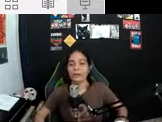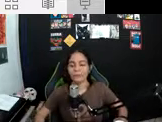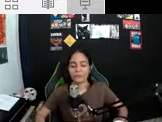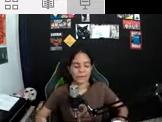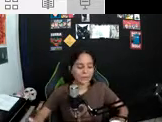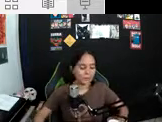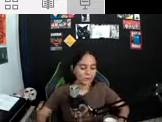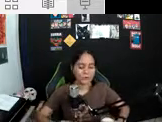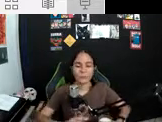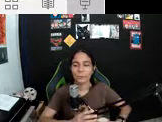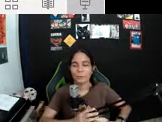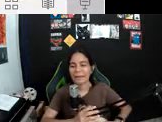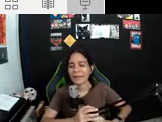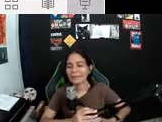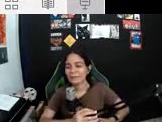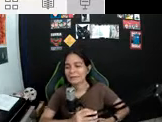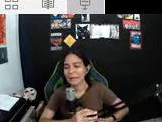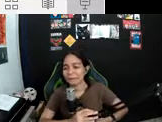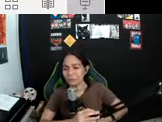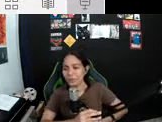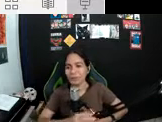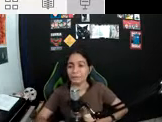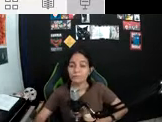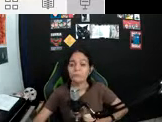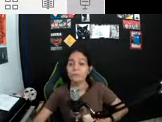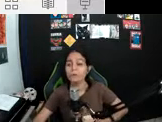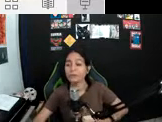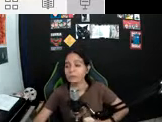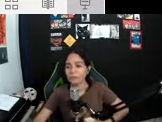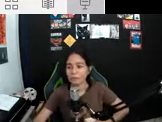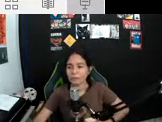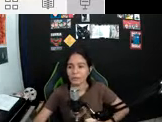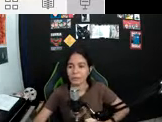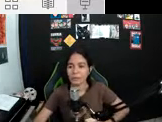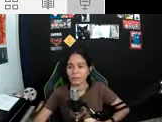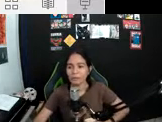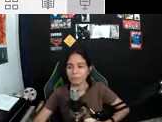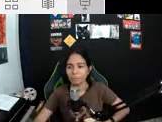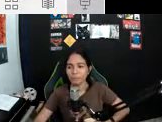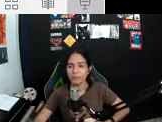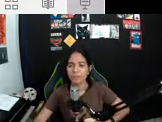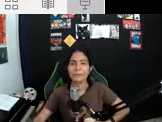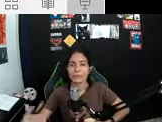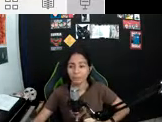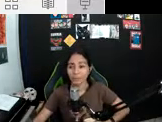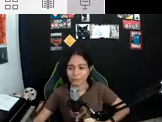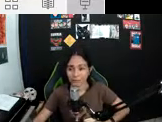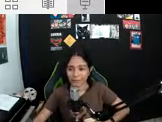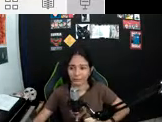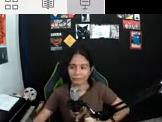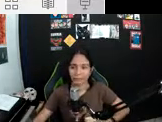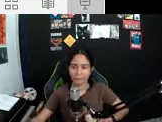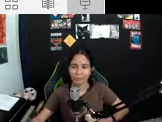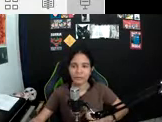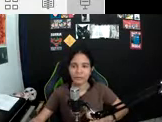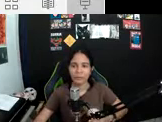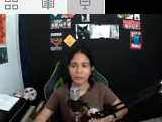Então, não venha com desculpa. Eu não sabia. Por que você não sabia? Você não é profissional? Você tem que estar